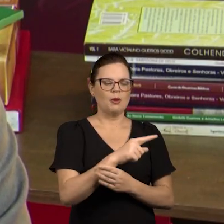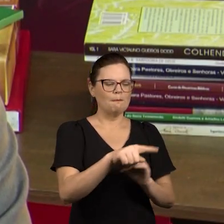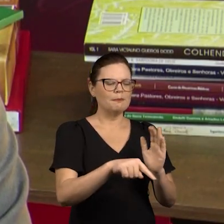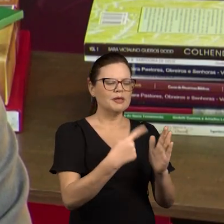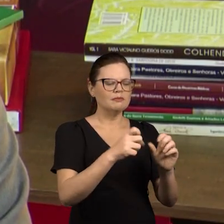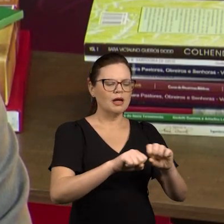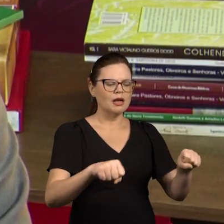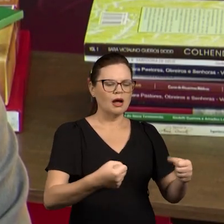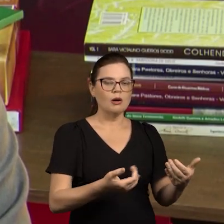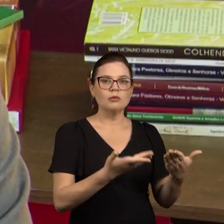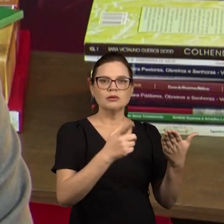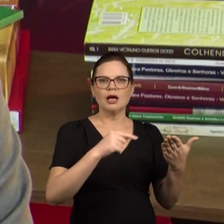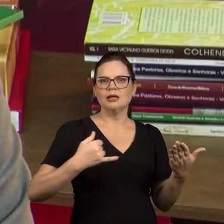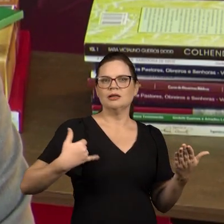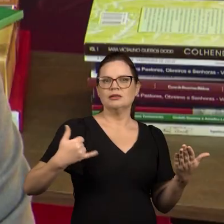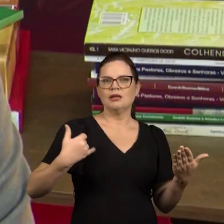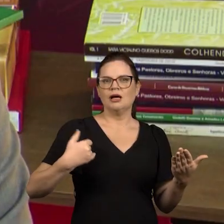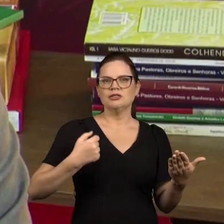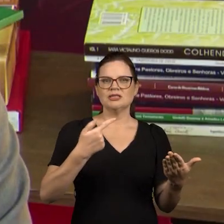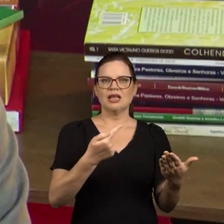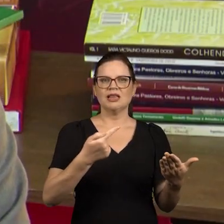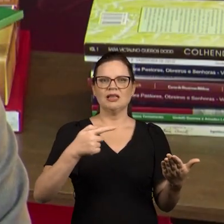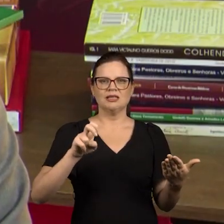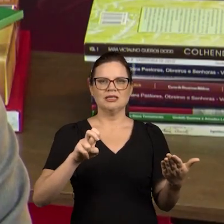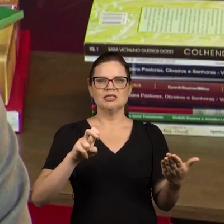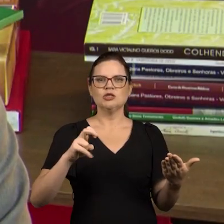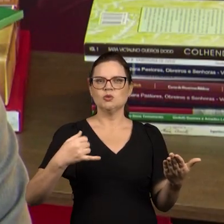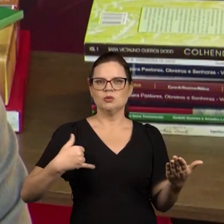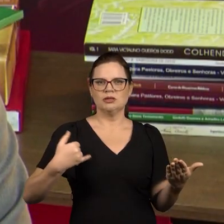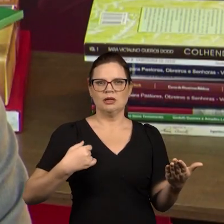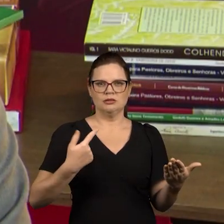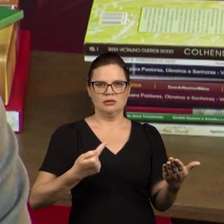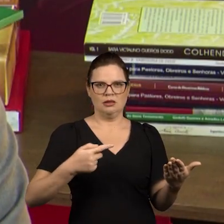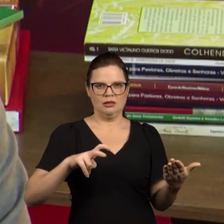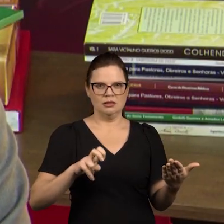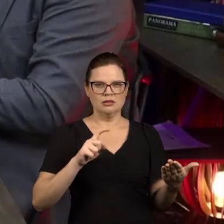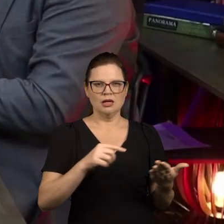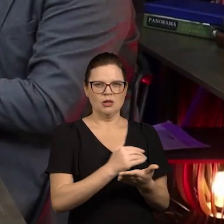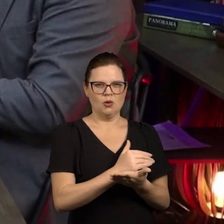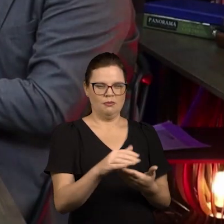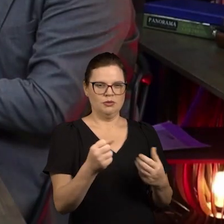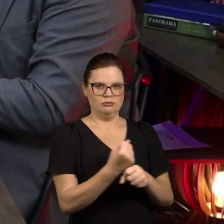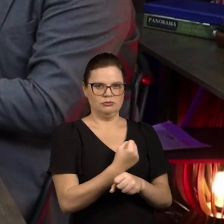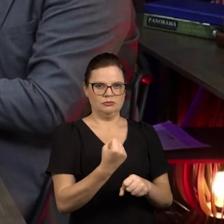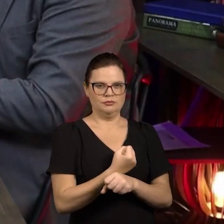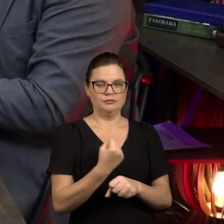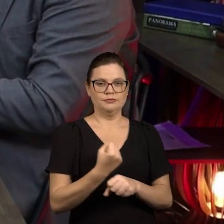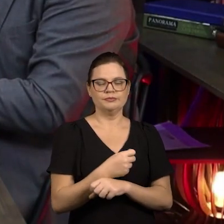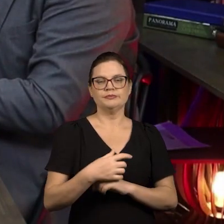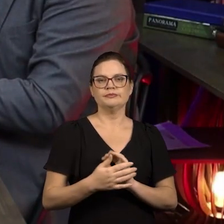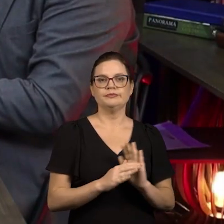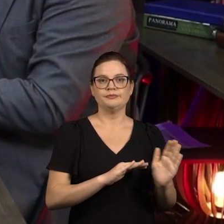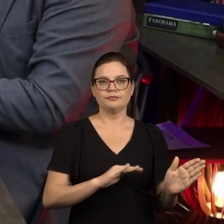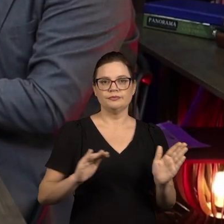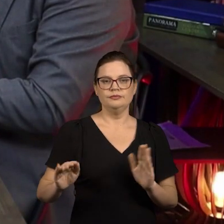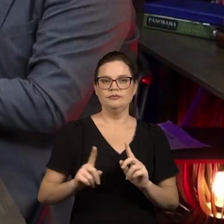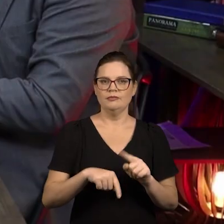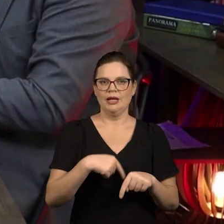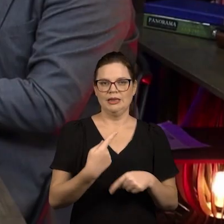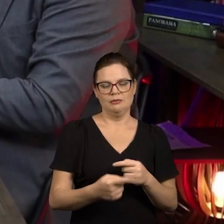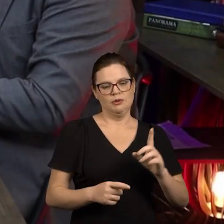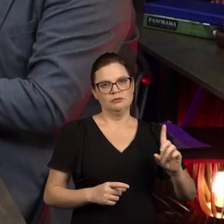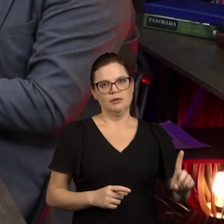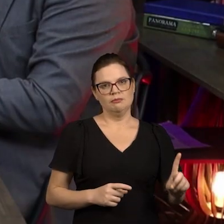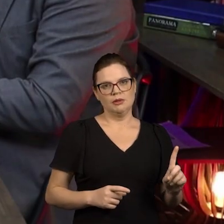ele já começa a edificação desses altares, né? Sim, sim. Posteriormente, ele desce